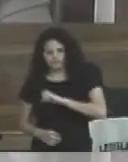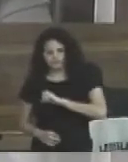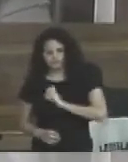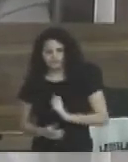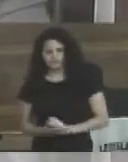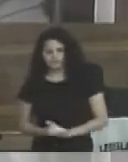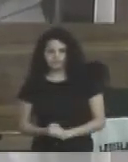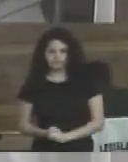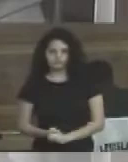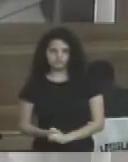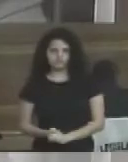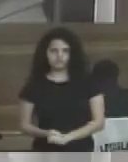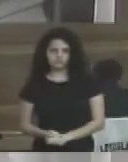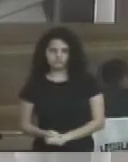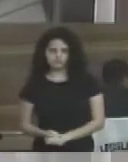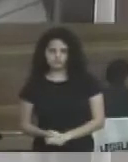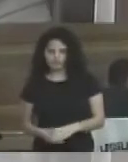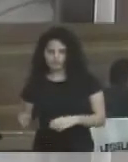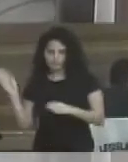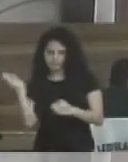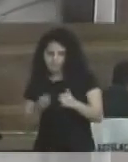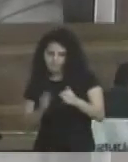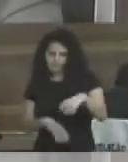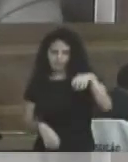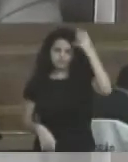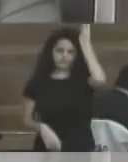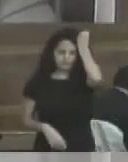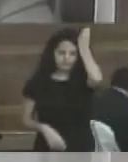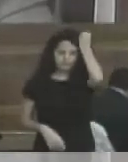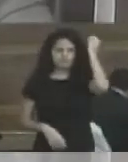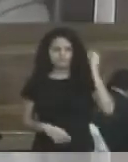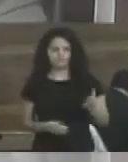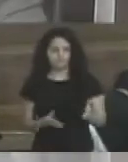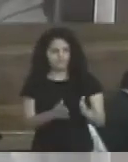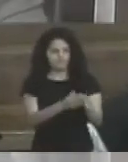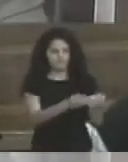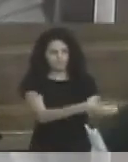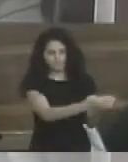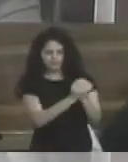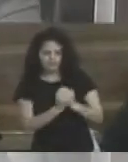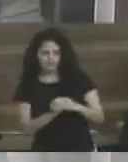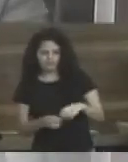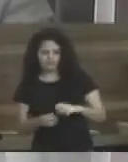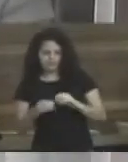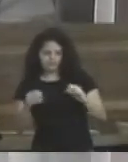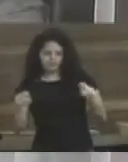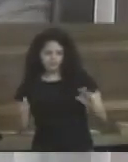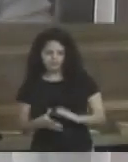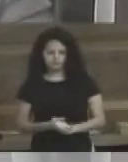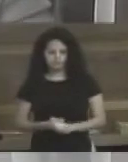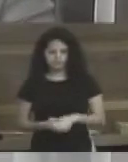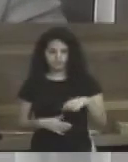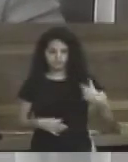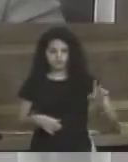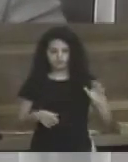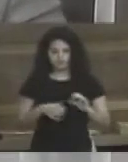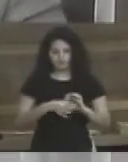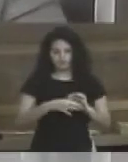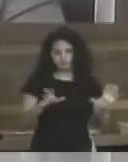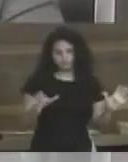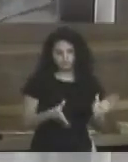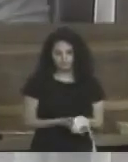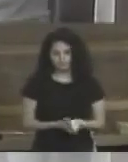ficar dando pancada no cavalo para pegar areia, dando chibotada no cavalo, machucando o animal e deixando o bicho solto. Isso eu não gosto. E para